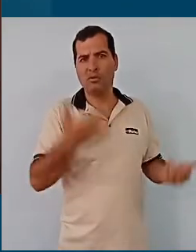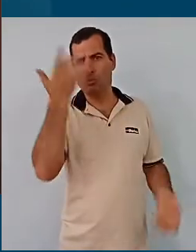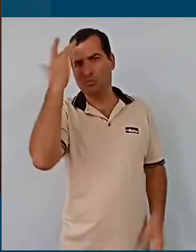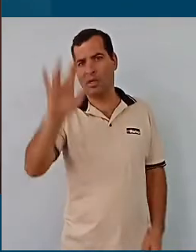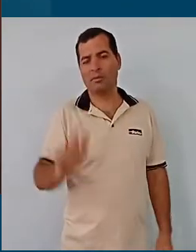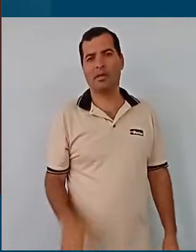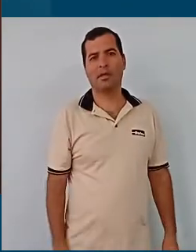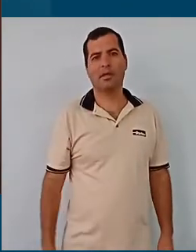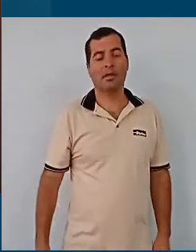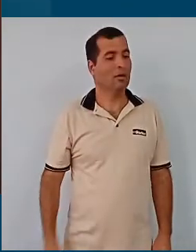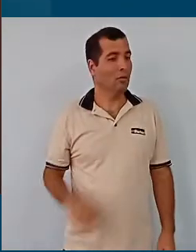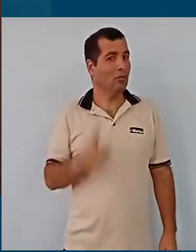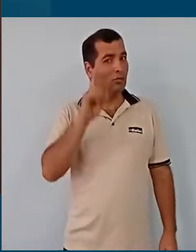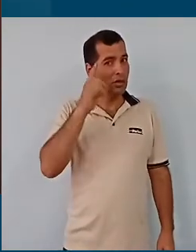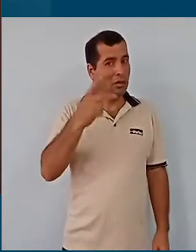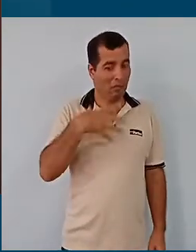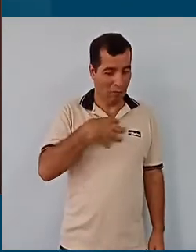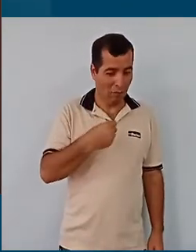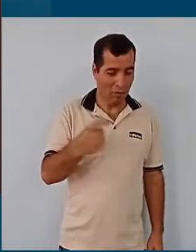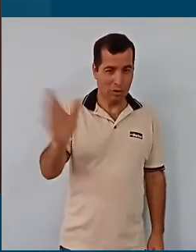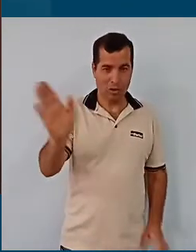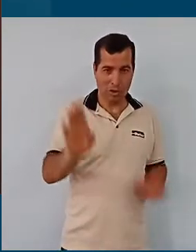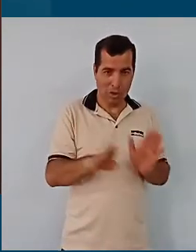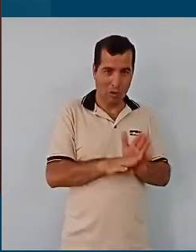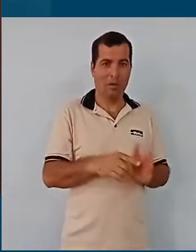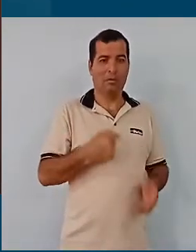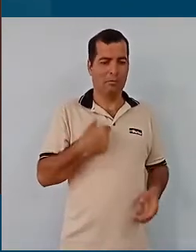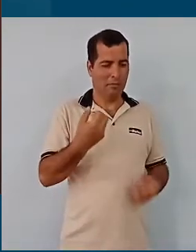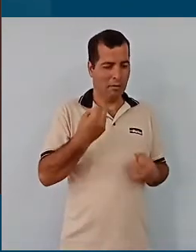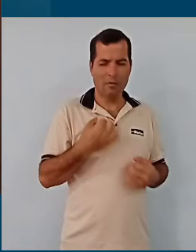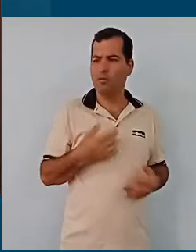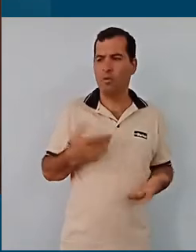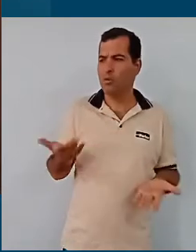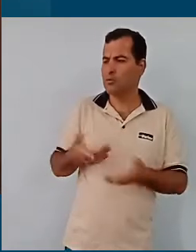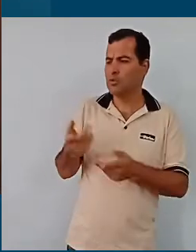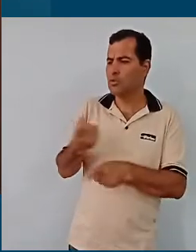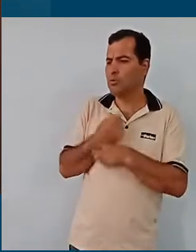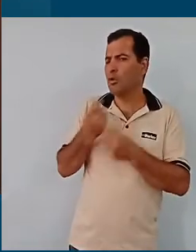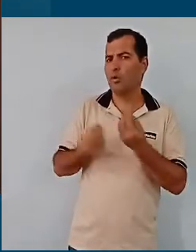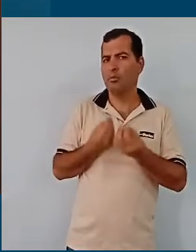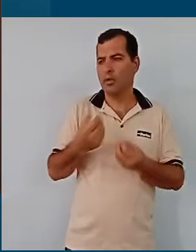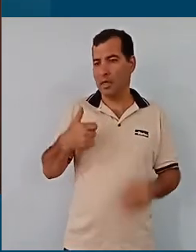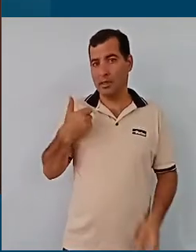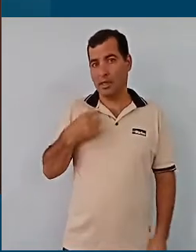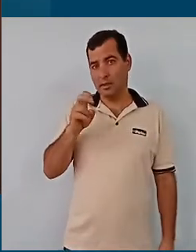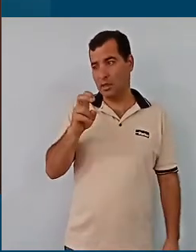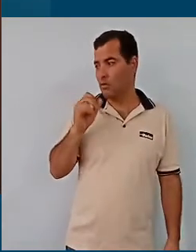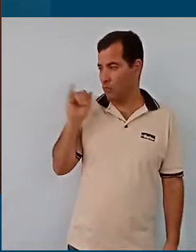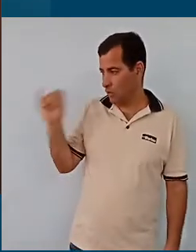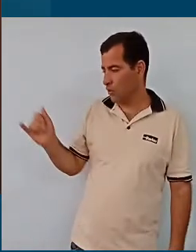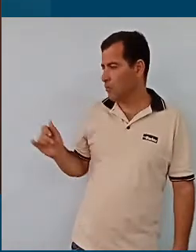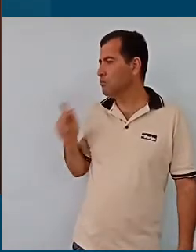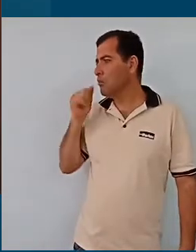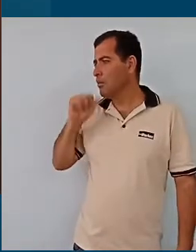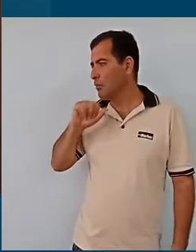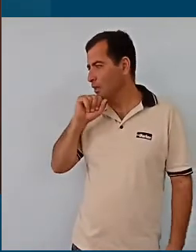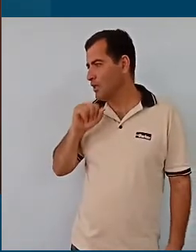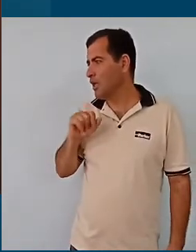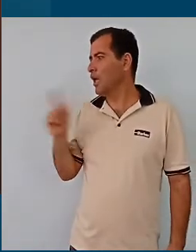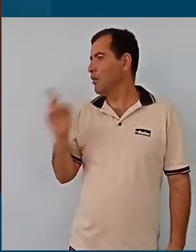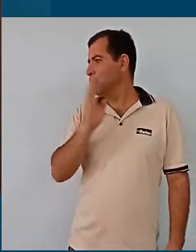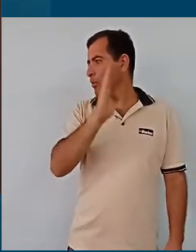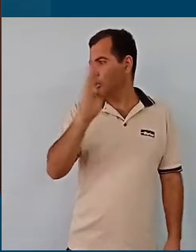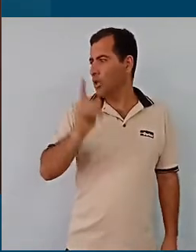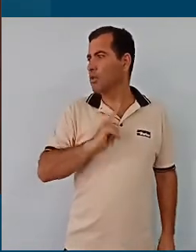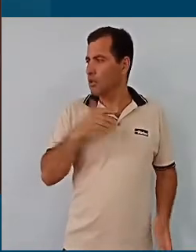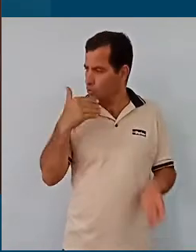dia o meu filho chegou e me disse, eu perguntei, nossa, como vocês descobriram isso? E ele, com 5 anos, me disse, mãe, minha biblioteca tem